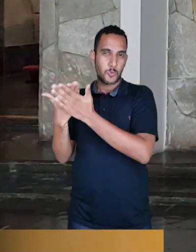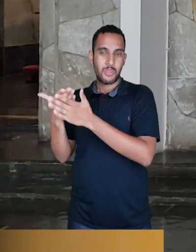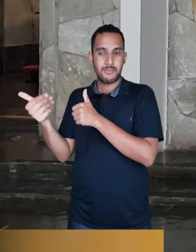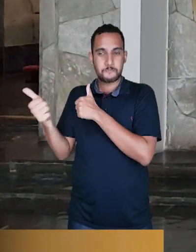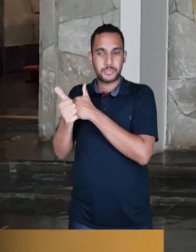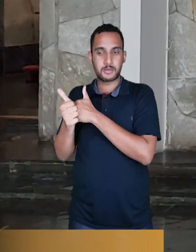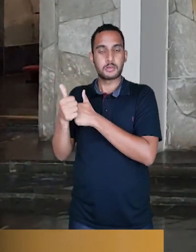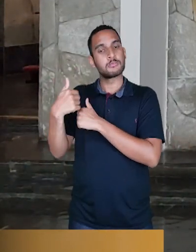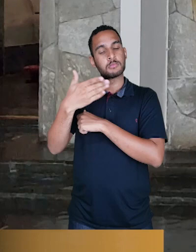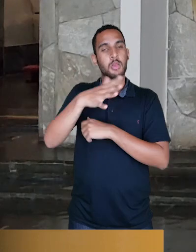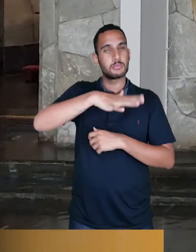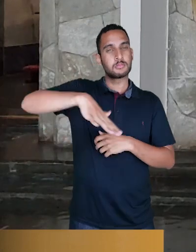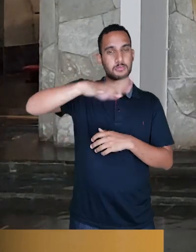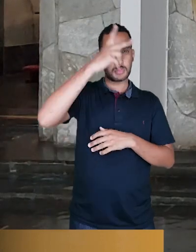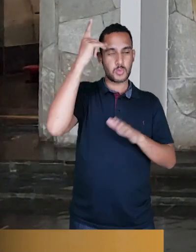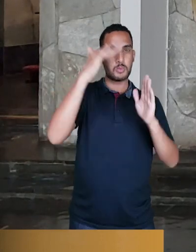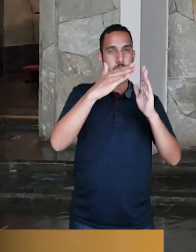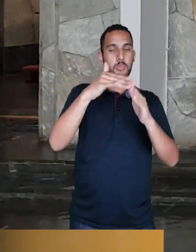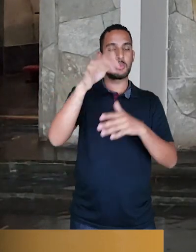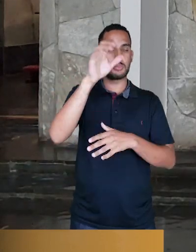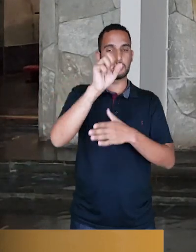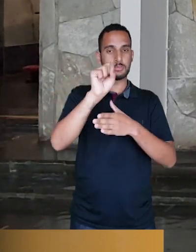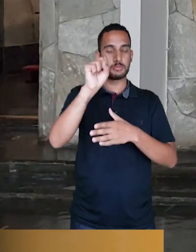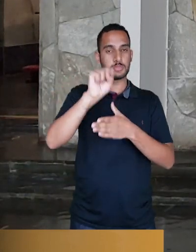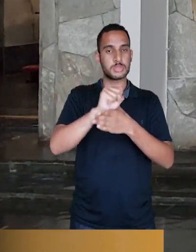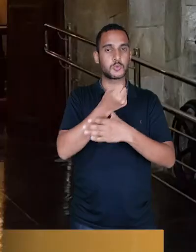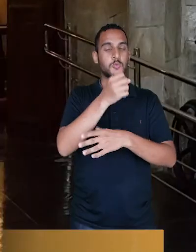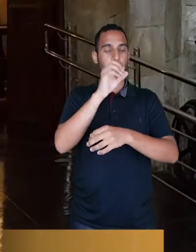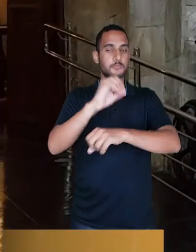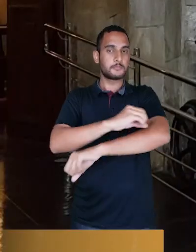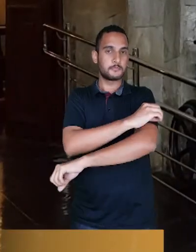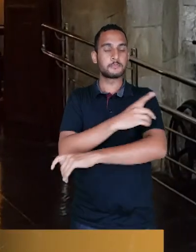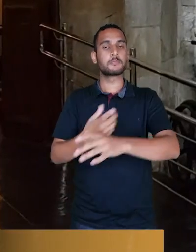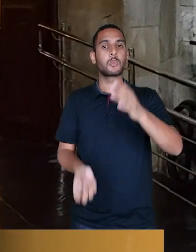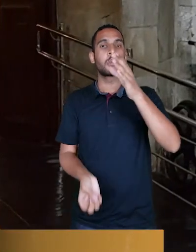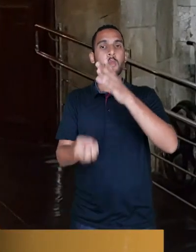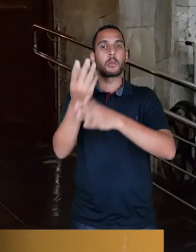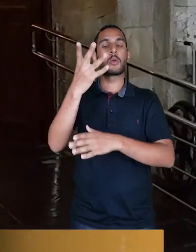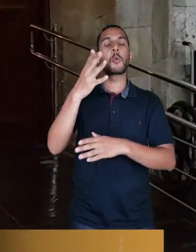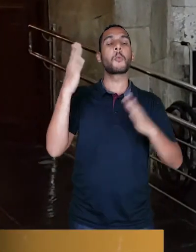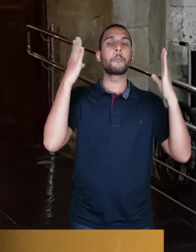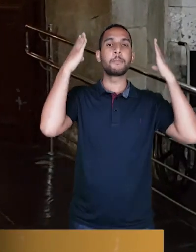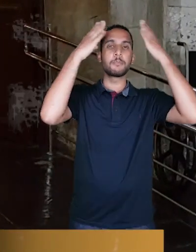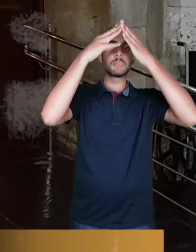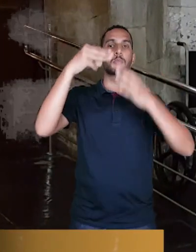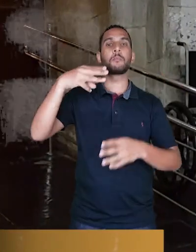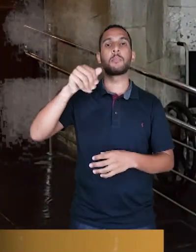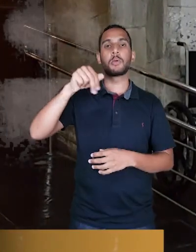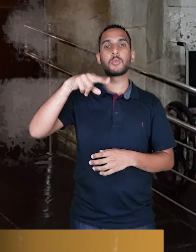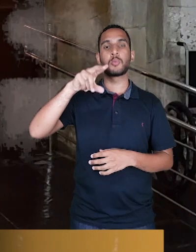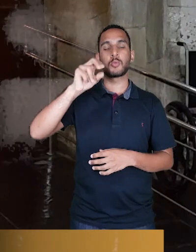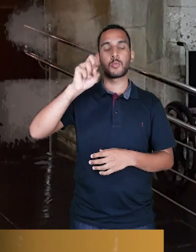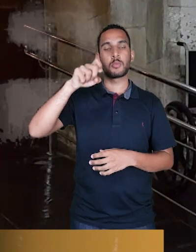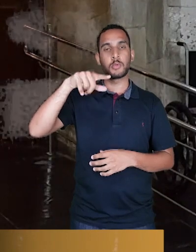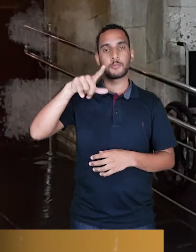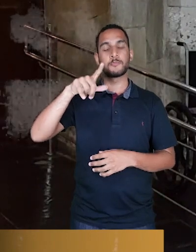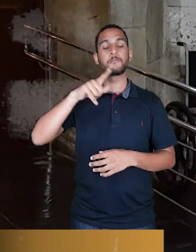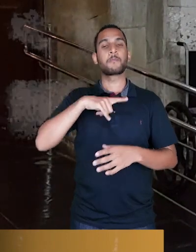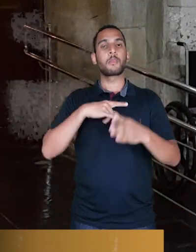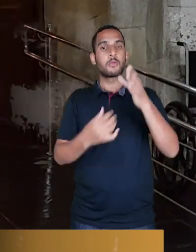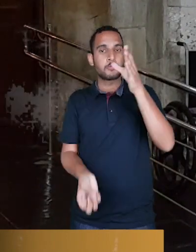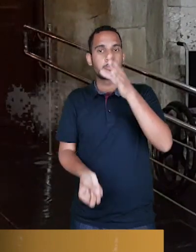e de alguns moradores do setor oeste a iniciativa da criação da paróquia foi de dom emanuel que participou ativamente